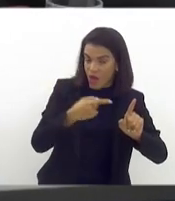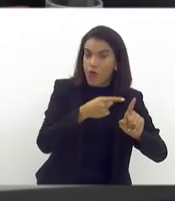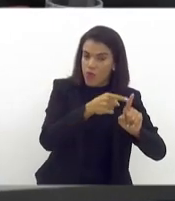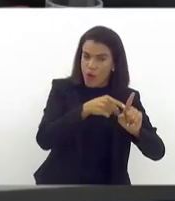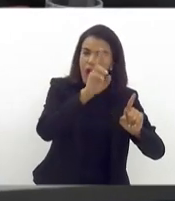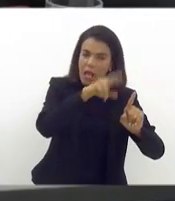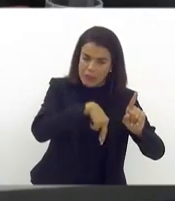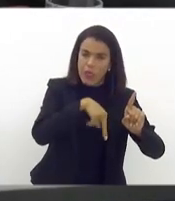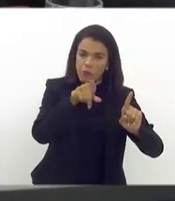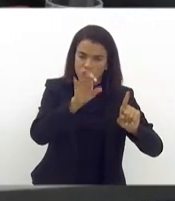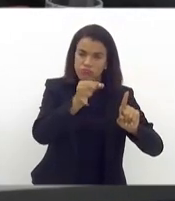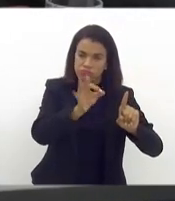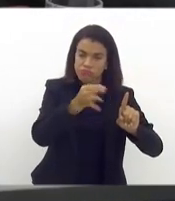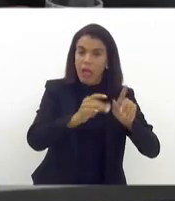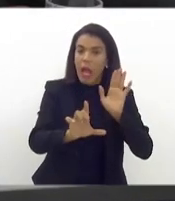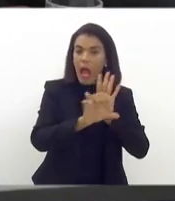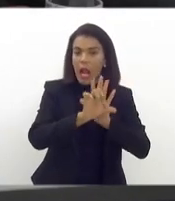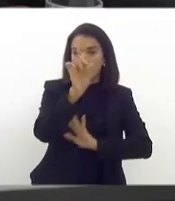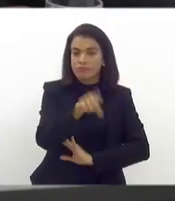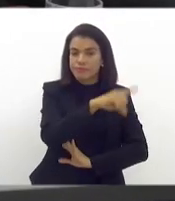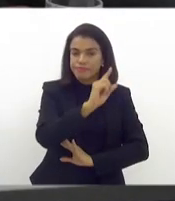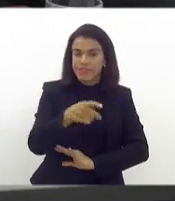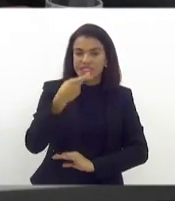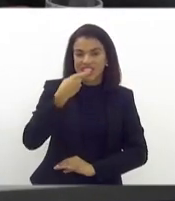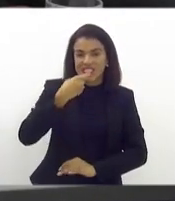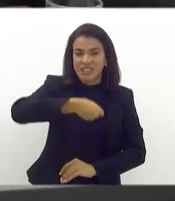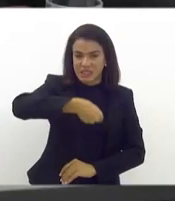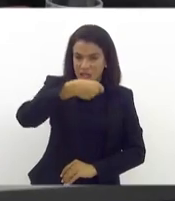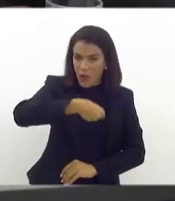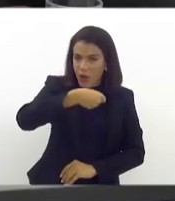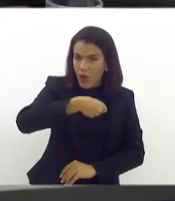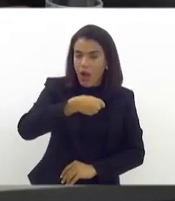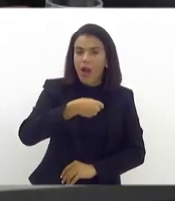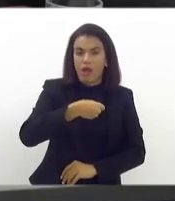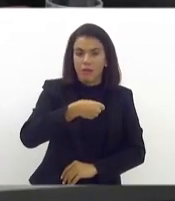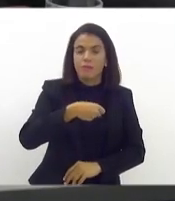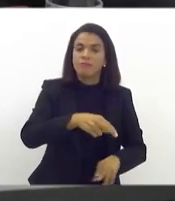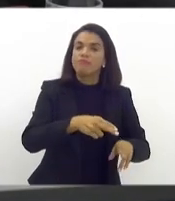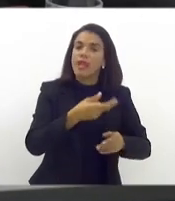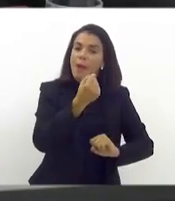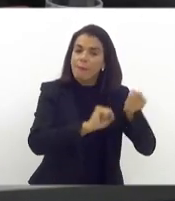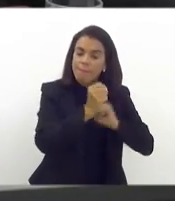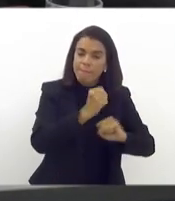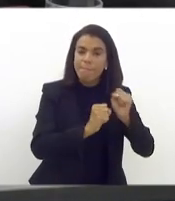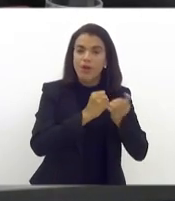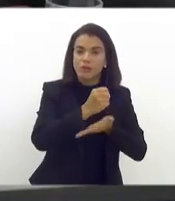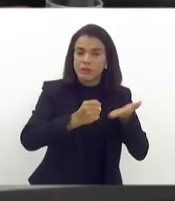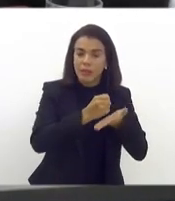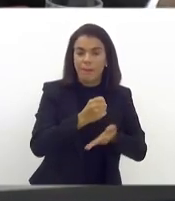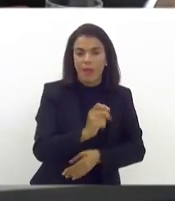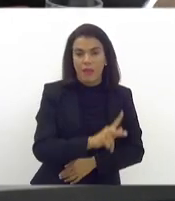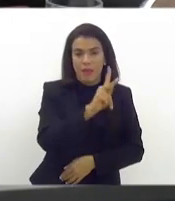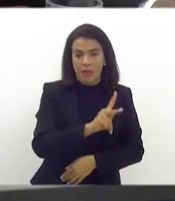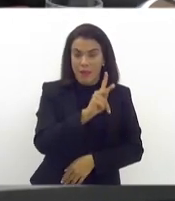razão quando diz que a lei aboliu as sacolas integralmente feitas a partir do petróleo. Mas o maior sucesso